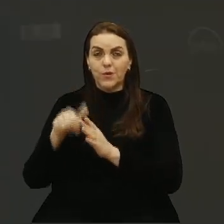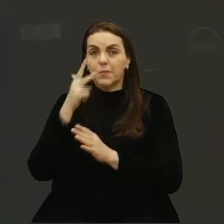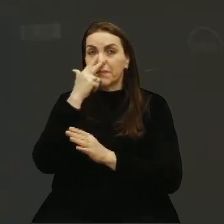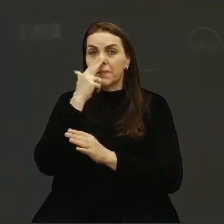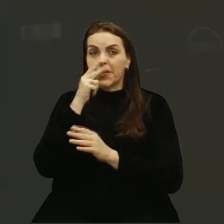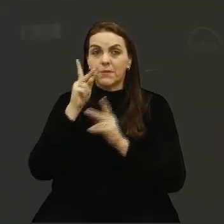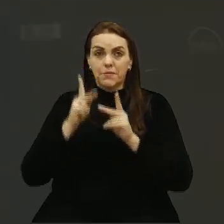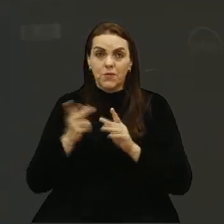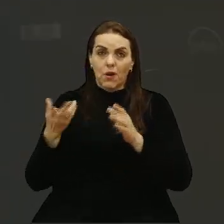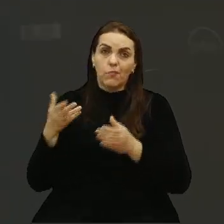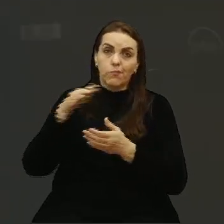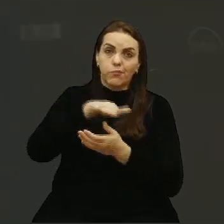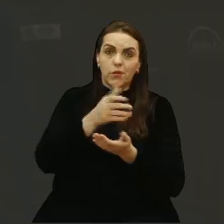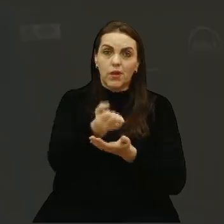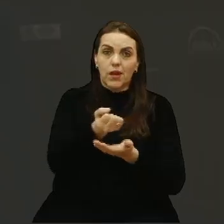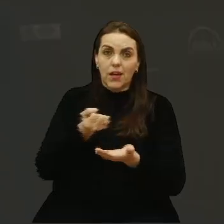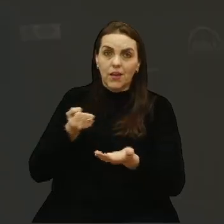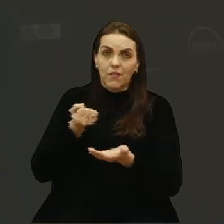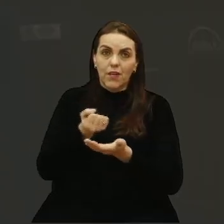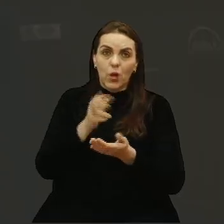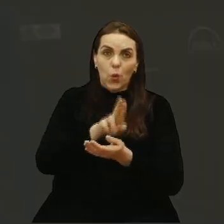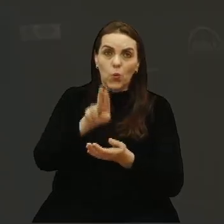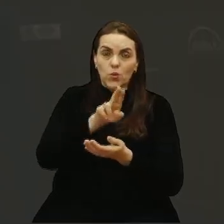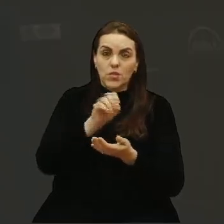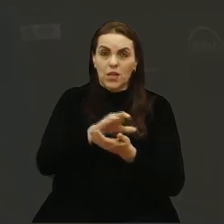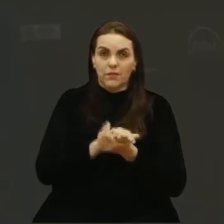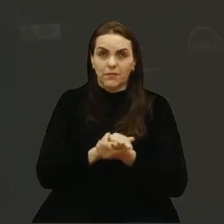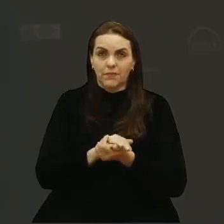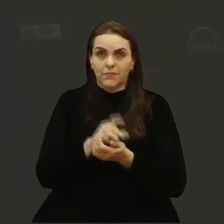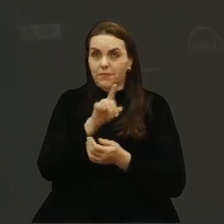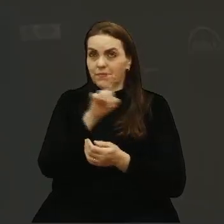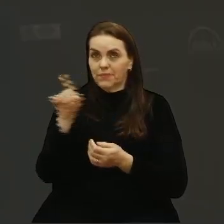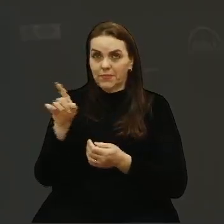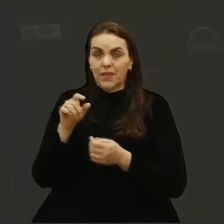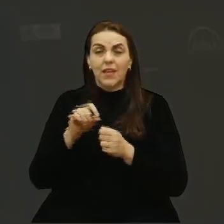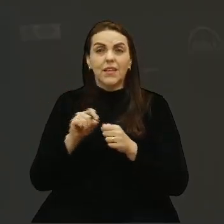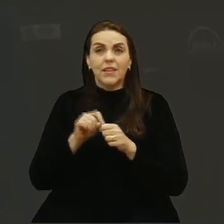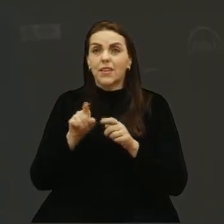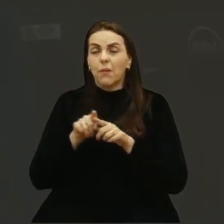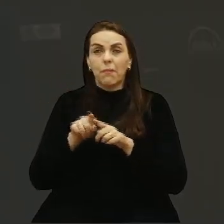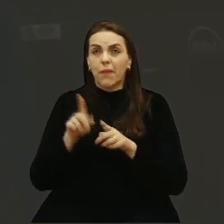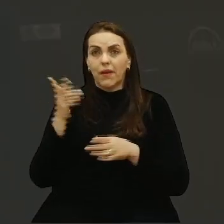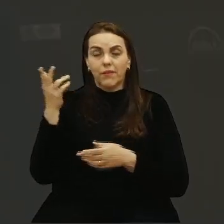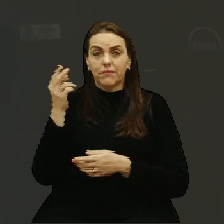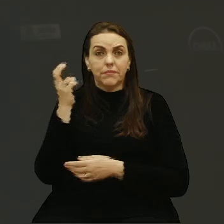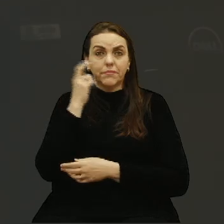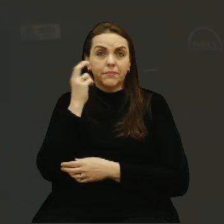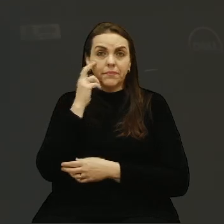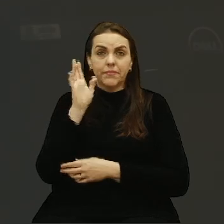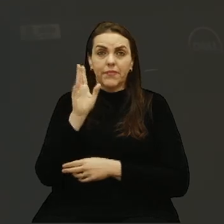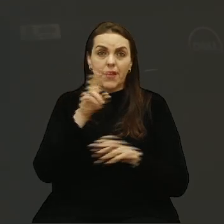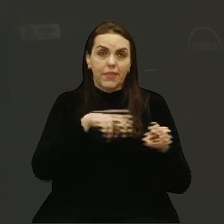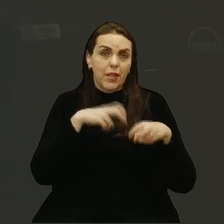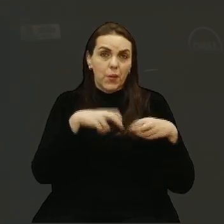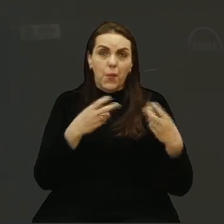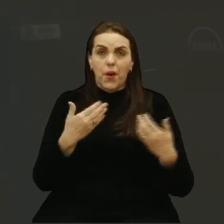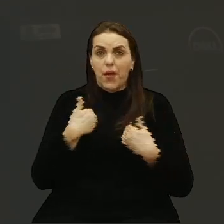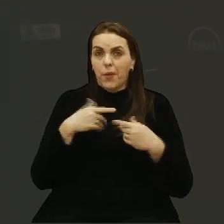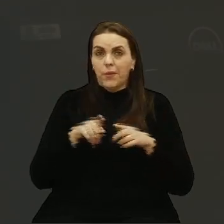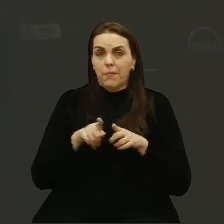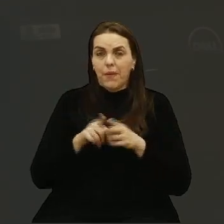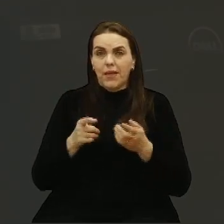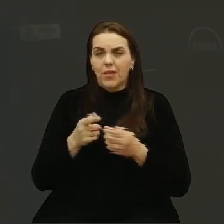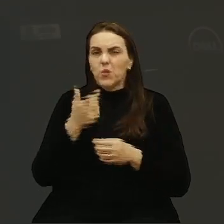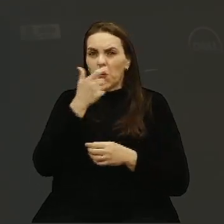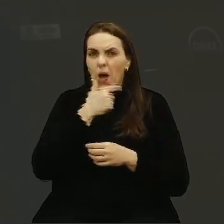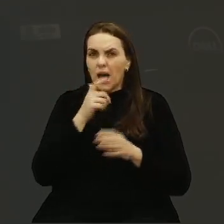Alguém aqui, vereadora Sandra e vereador Sandro Vantinel, que são do interior como eu, acha que alguém que falece não vai querer ser enterrado, em